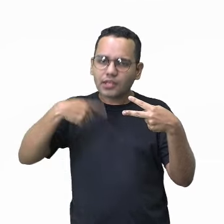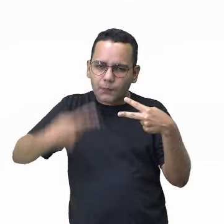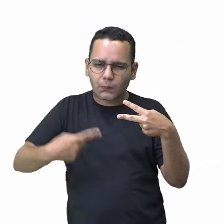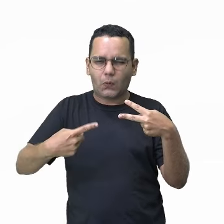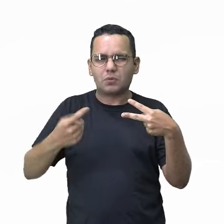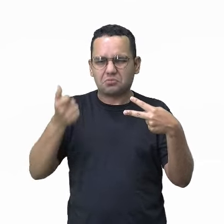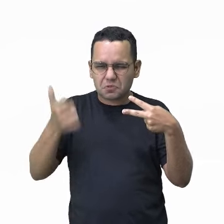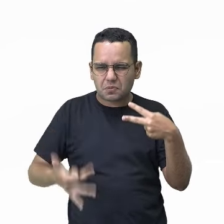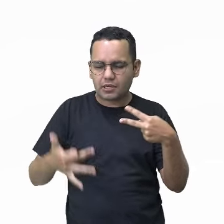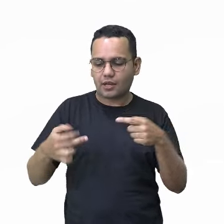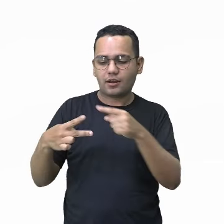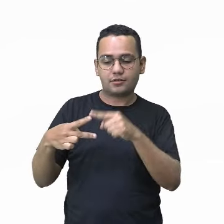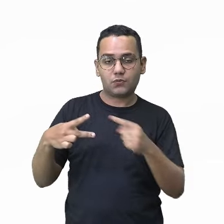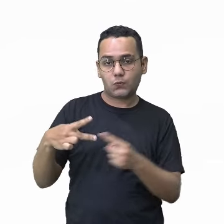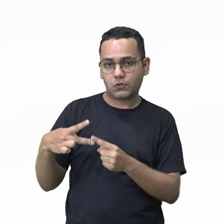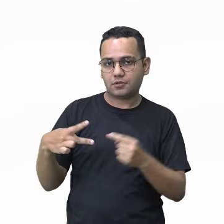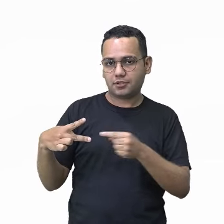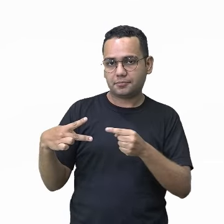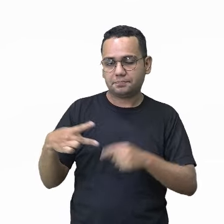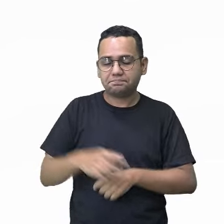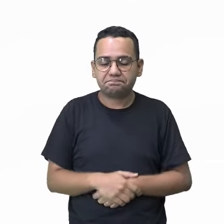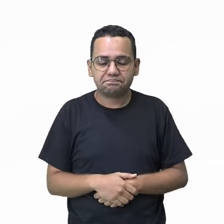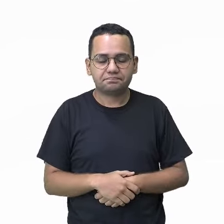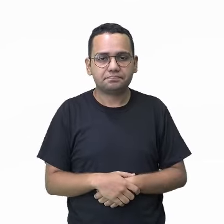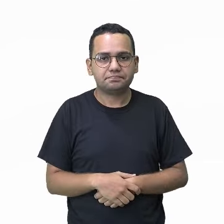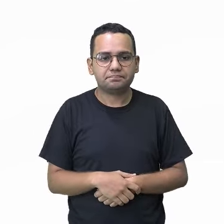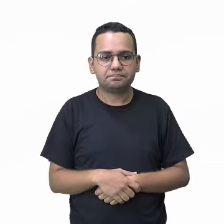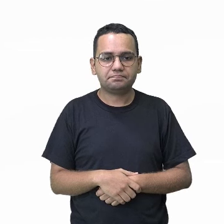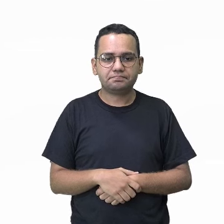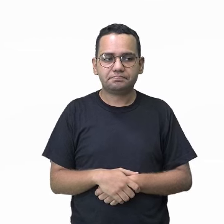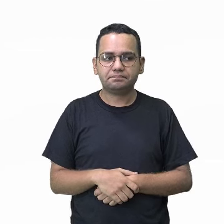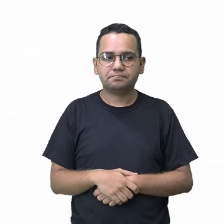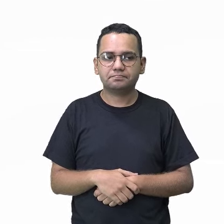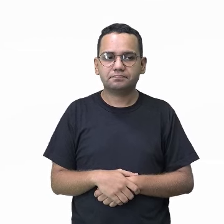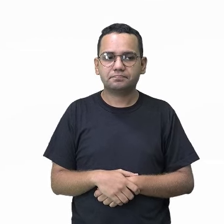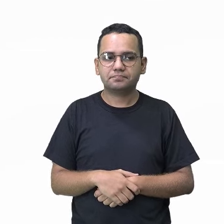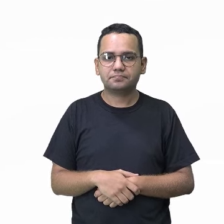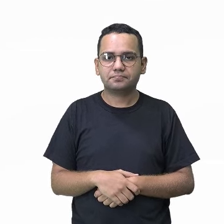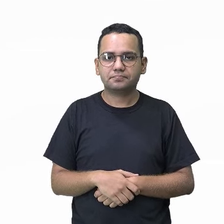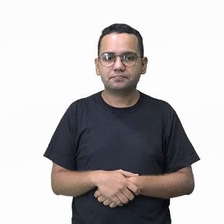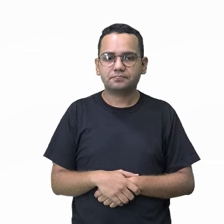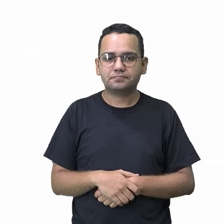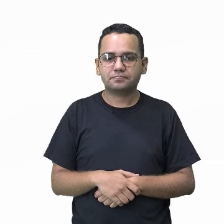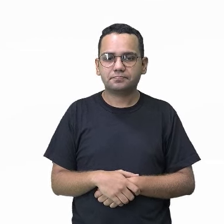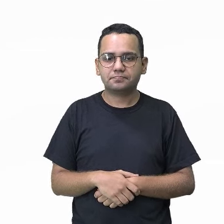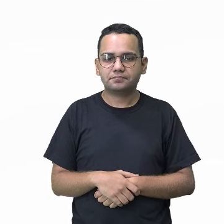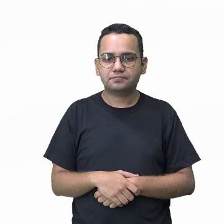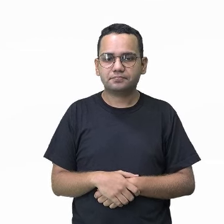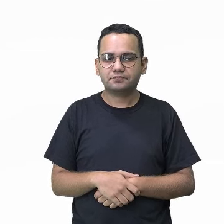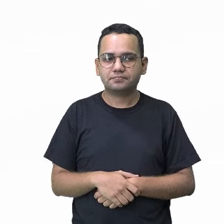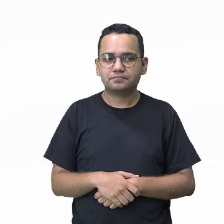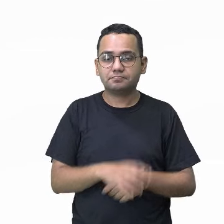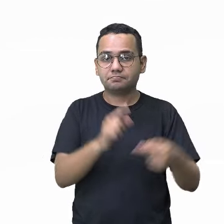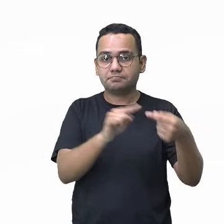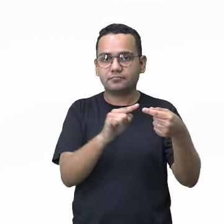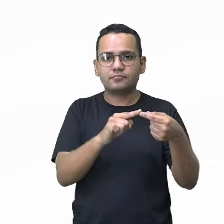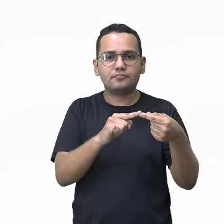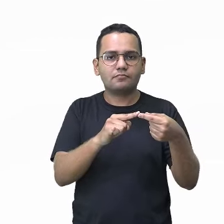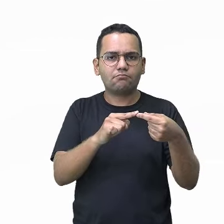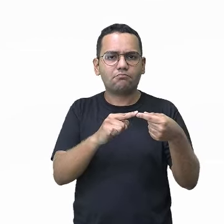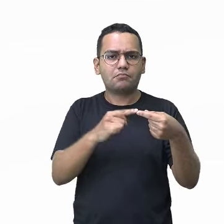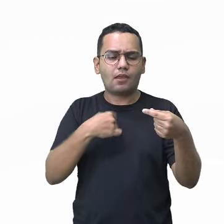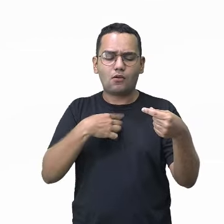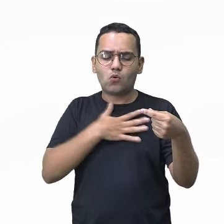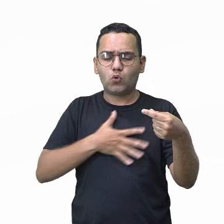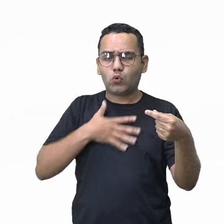abaixo Nós temos duas anteriormente e duas posteriormente então vejam aí eu gosto de roupas ela